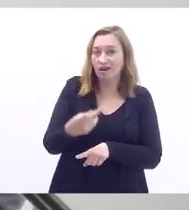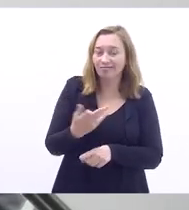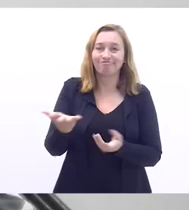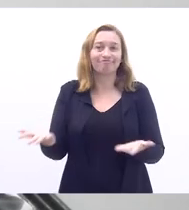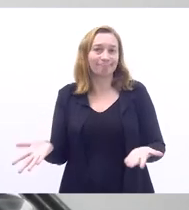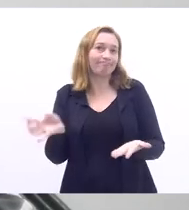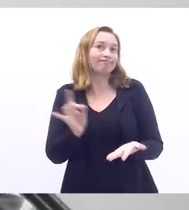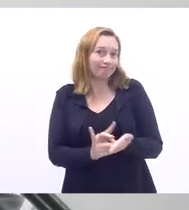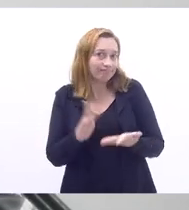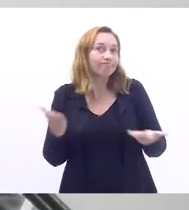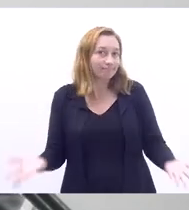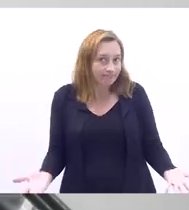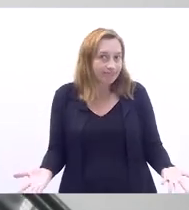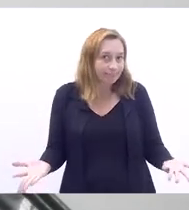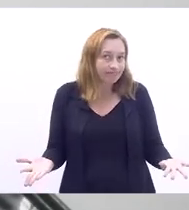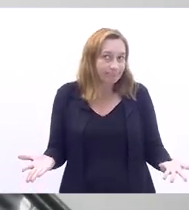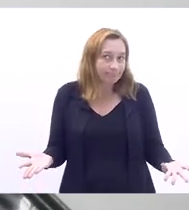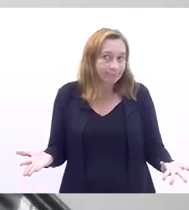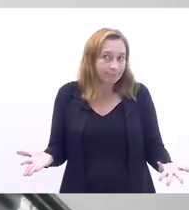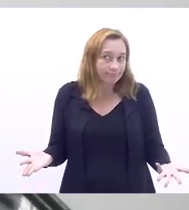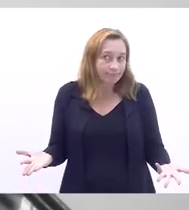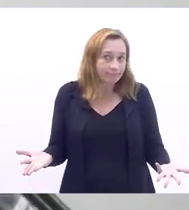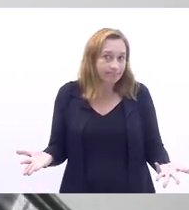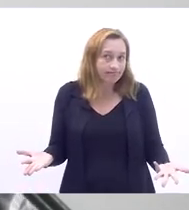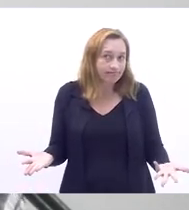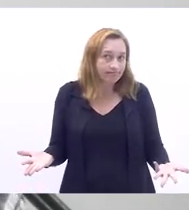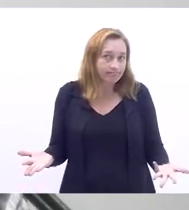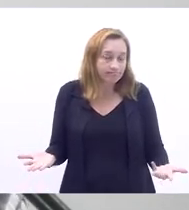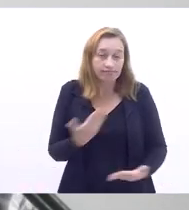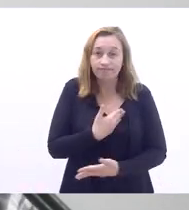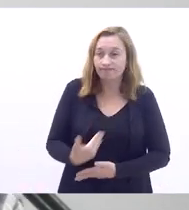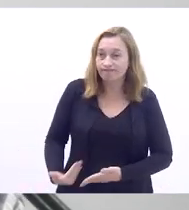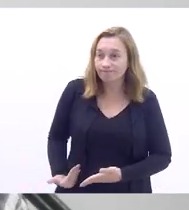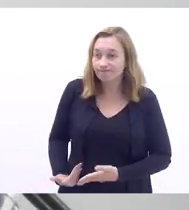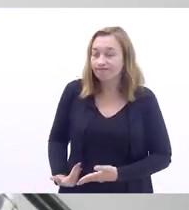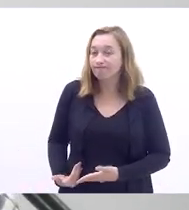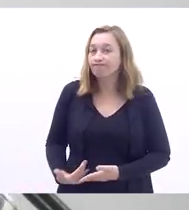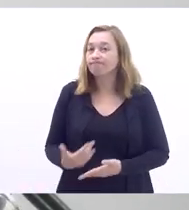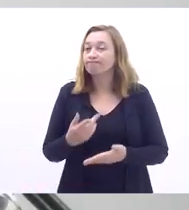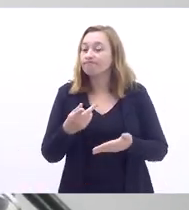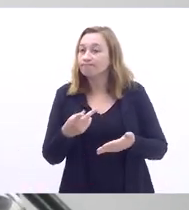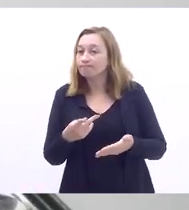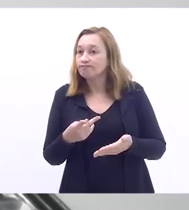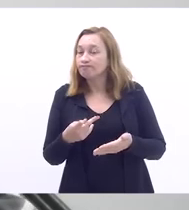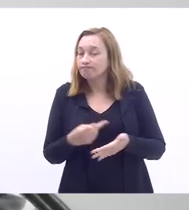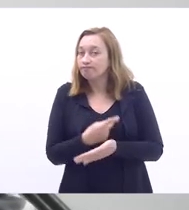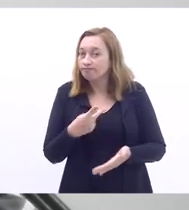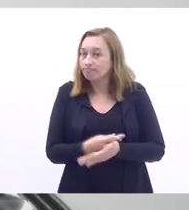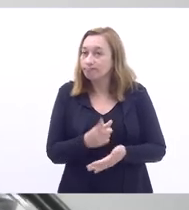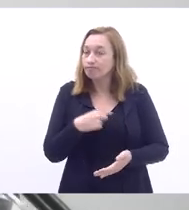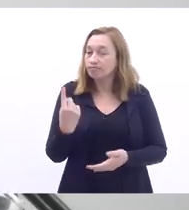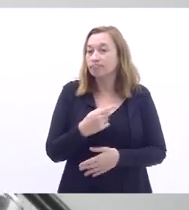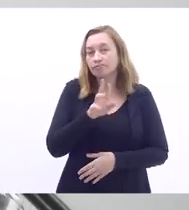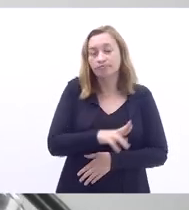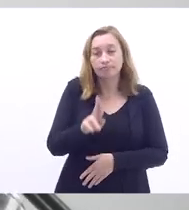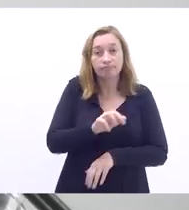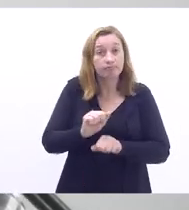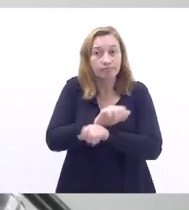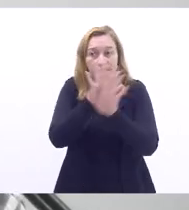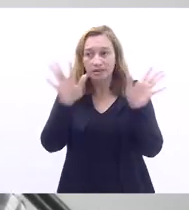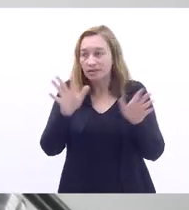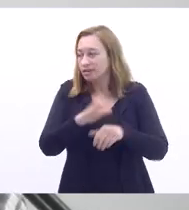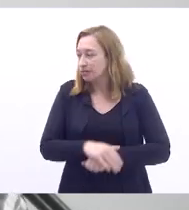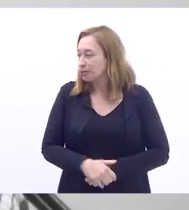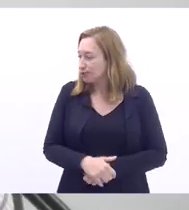verdade é e ficou pelo tem sido feito nós Universidade esteja sendo Claro